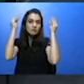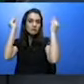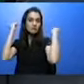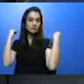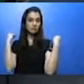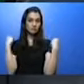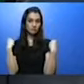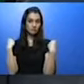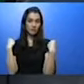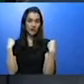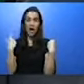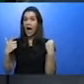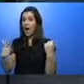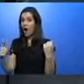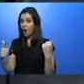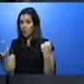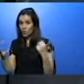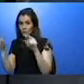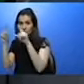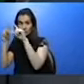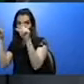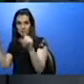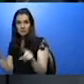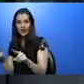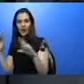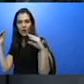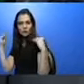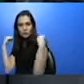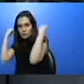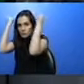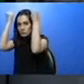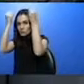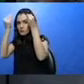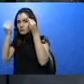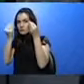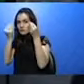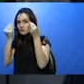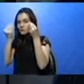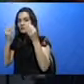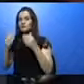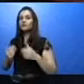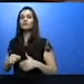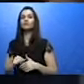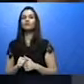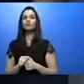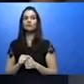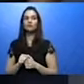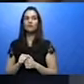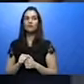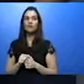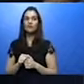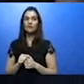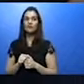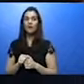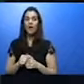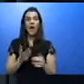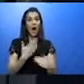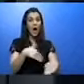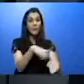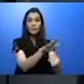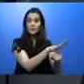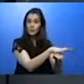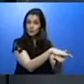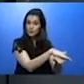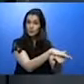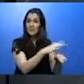ela está totalmente, né, a sua cabeça coberta com um véu claro. Já a Mona Lisa